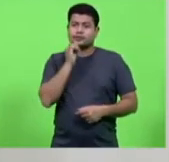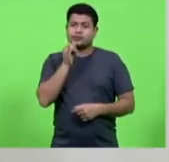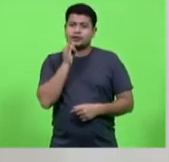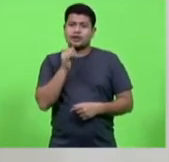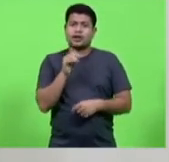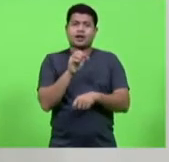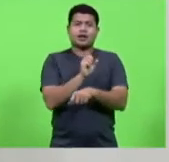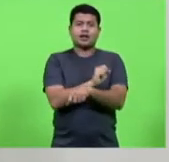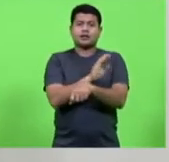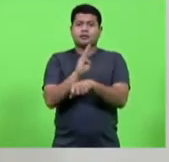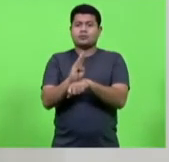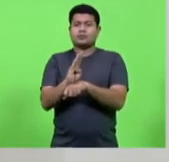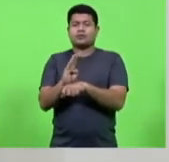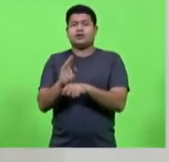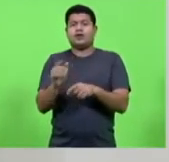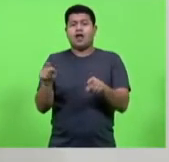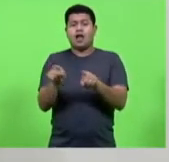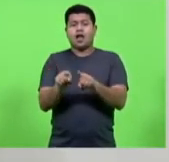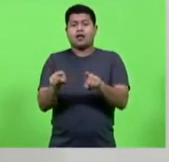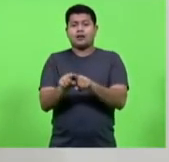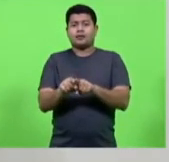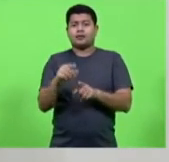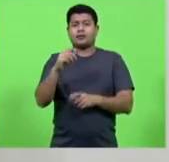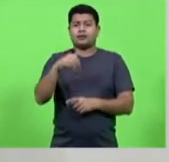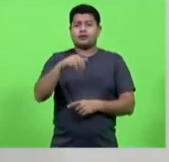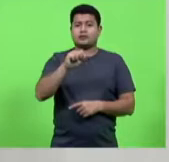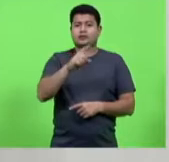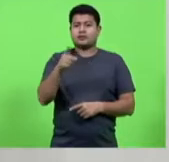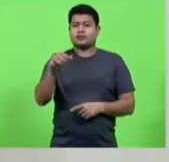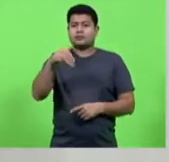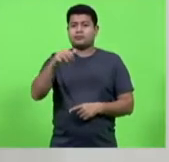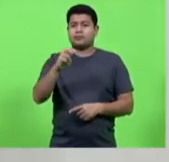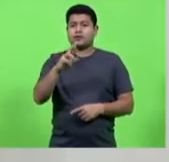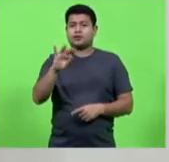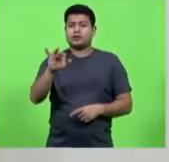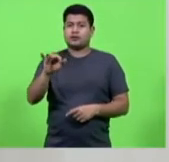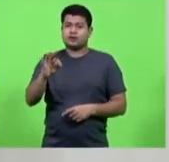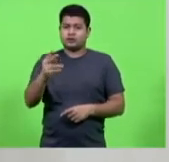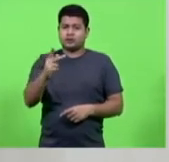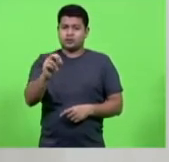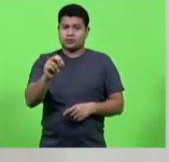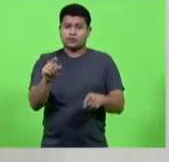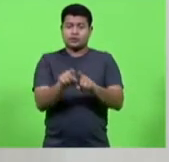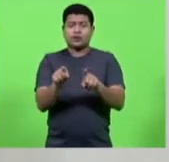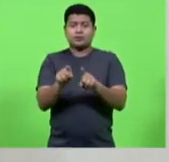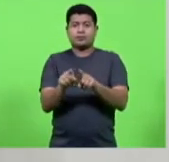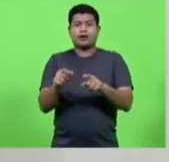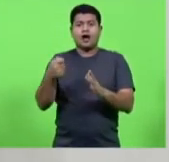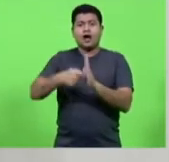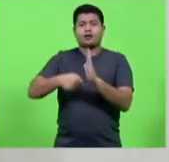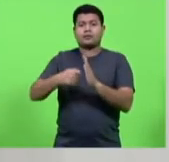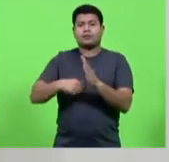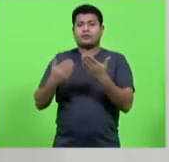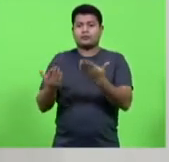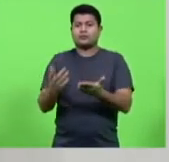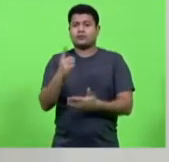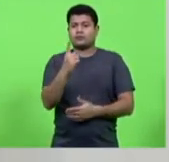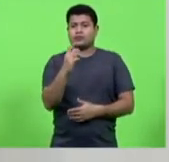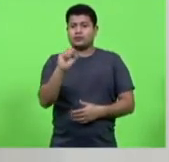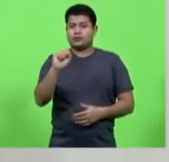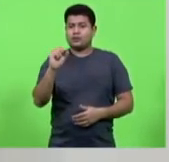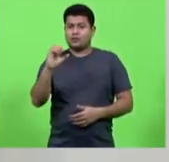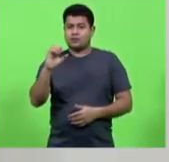Martinho, tenho Pescaria Brava e Maruí, tenho também a luta da 108 lá no sul do estado, temos